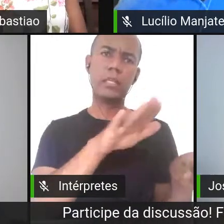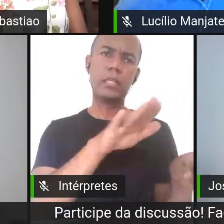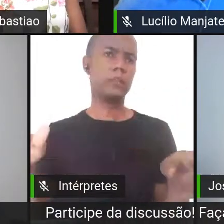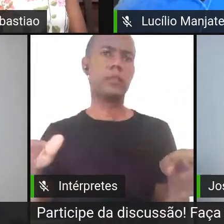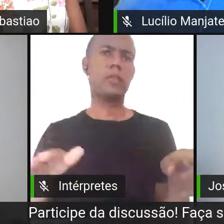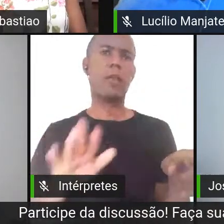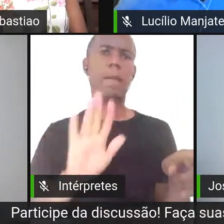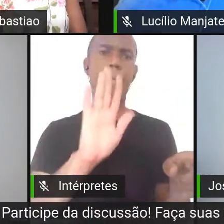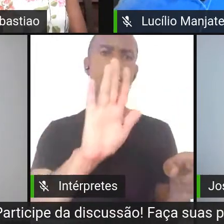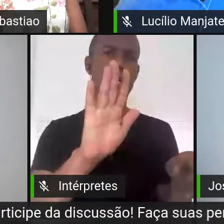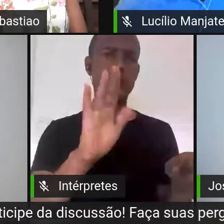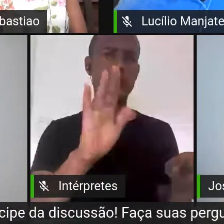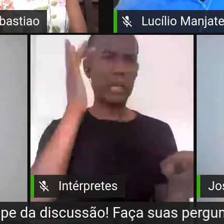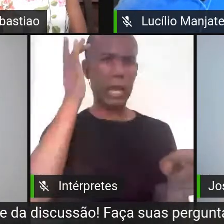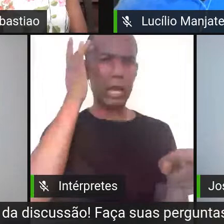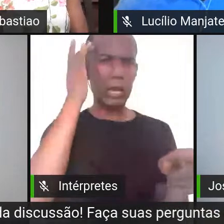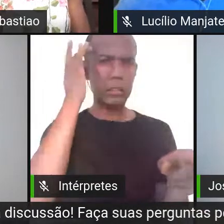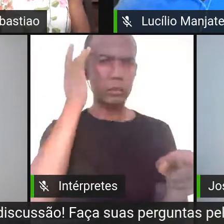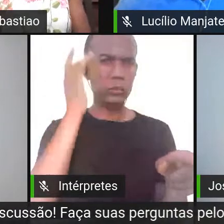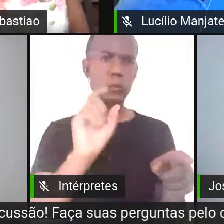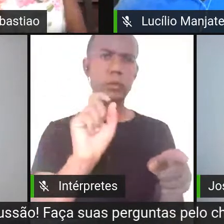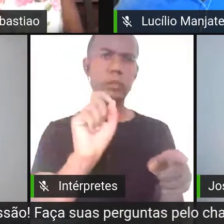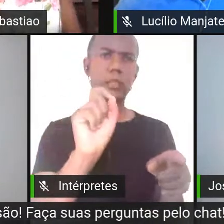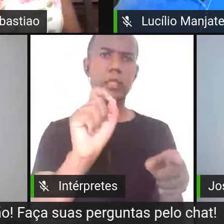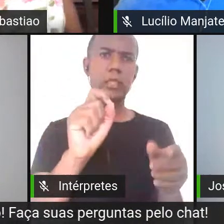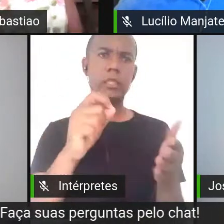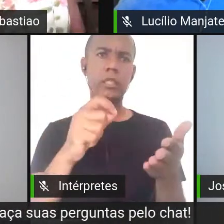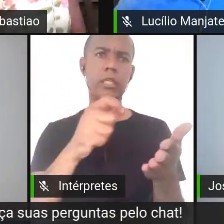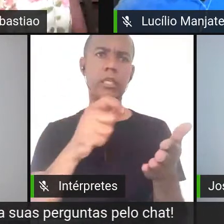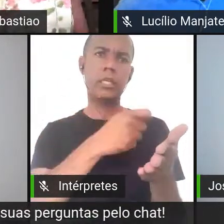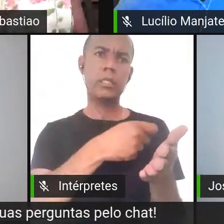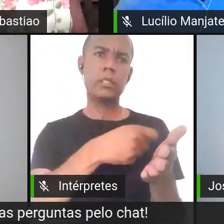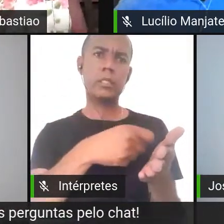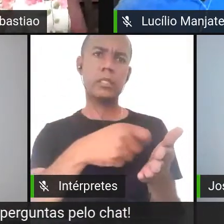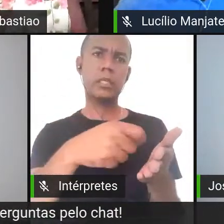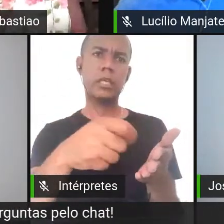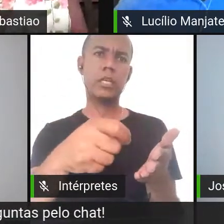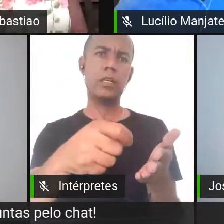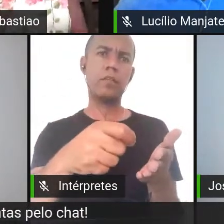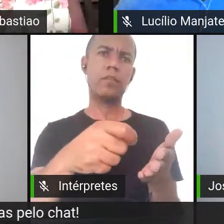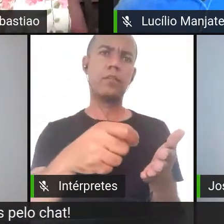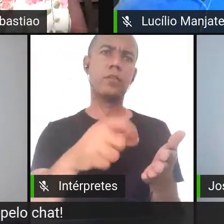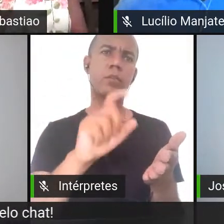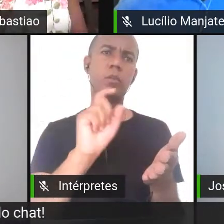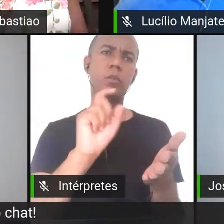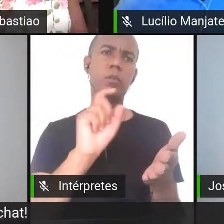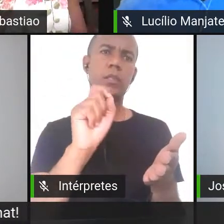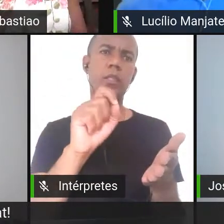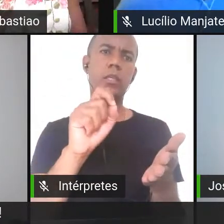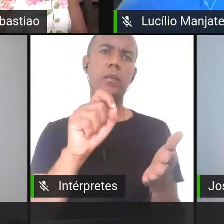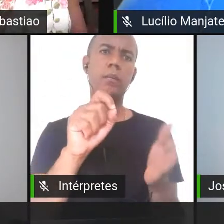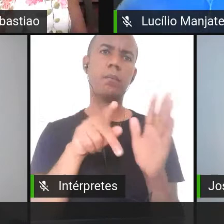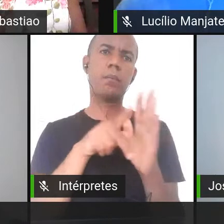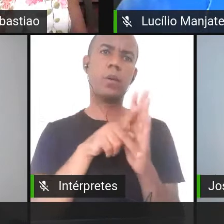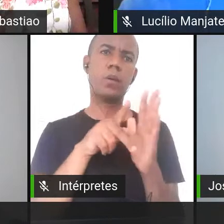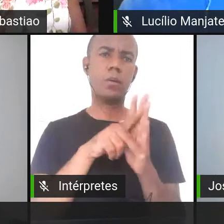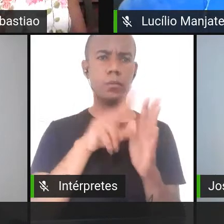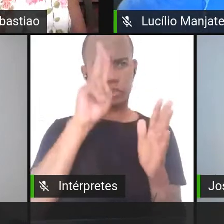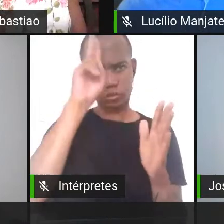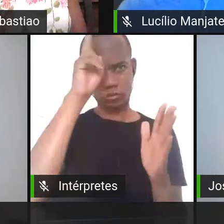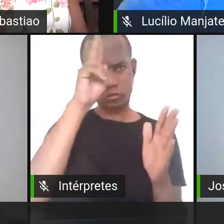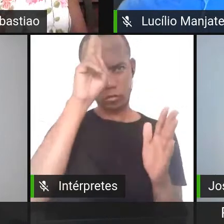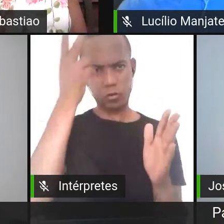eu acho que quem escreve tem sempre em atenção e tem sempre esse público em mente. A ideia é contar histórias a crianças, a